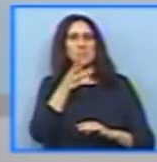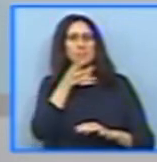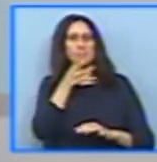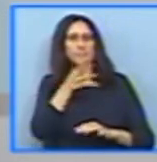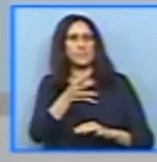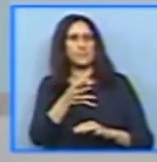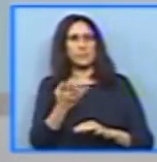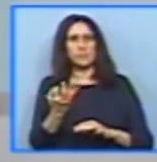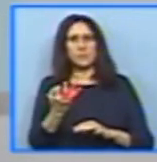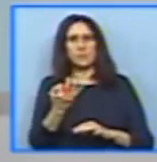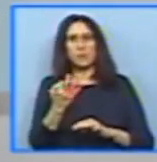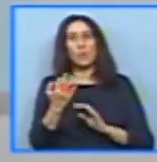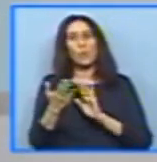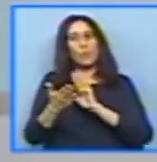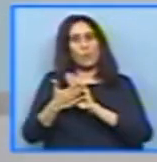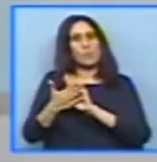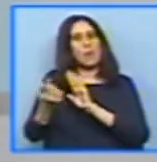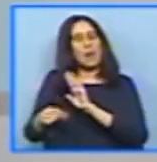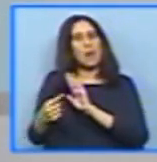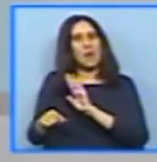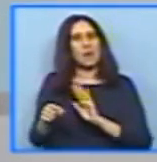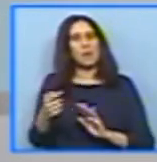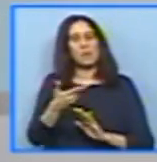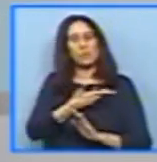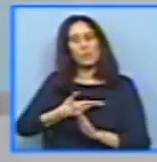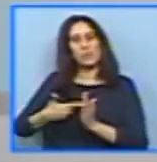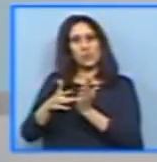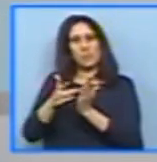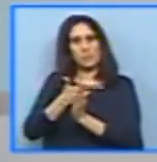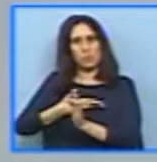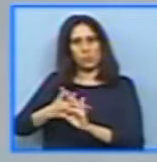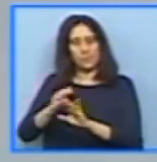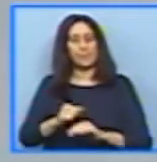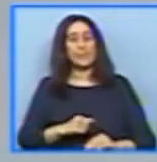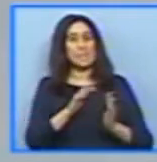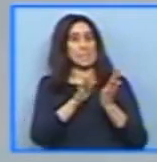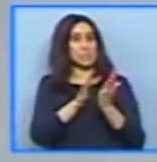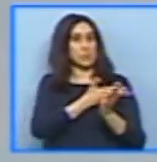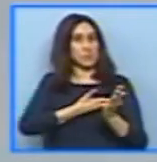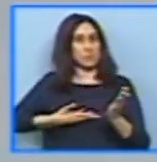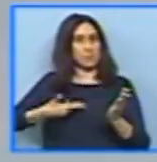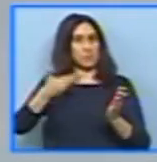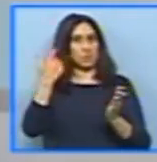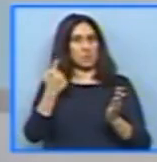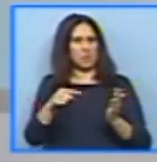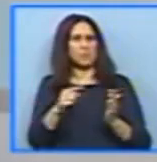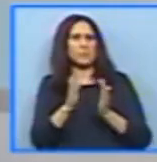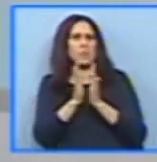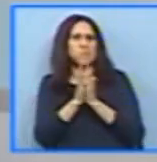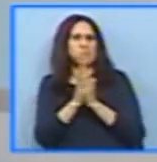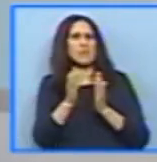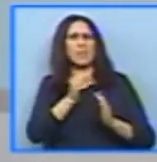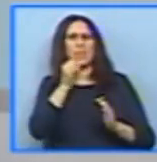tenha o seu fundamento no Antigo Testamento. O que nós temos no Antigo Testamento, e porque as nossas liturgias